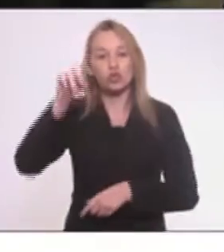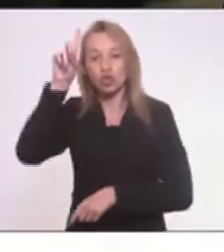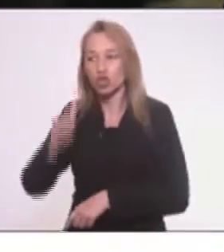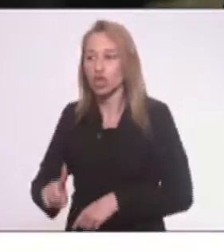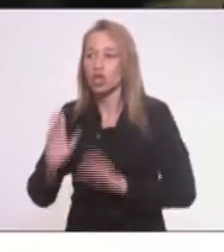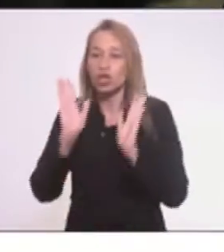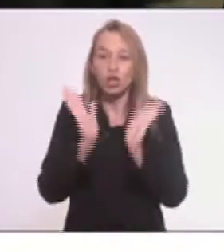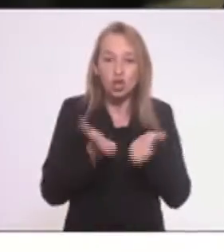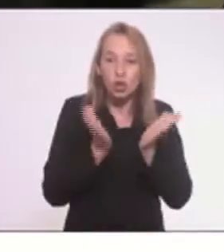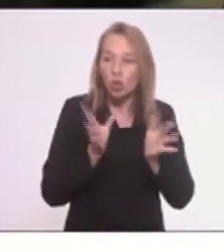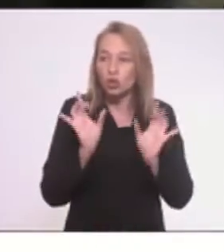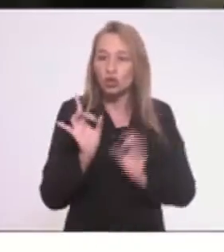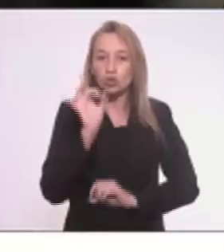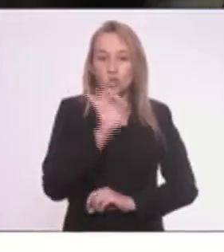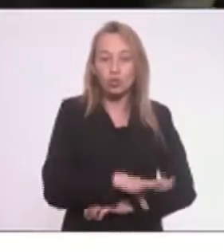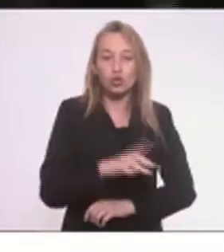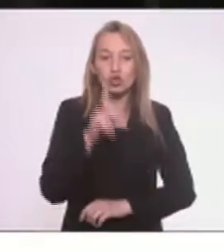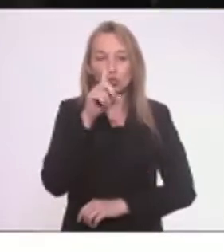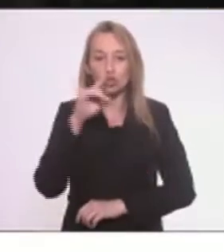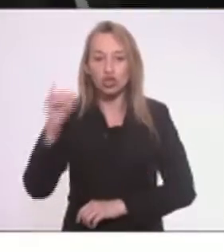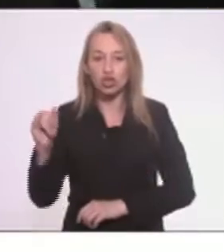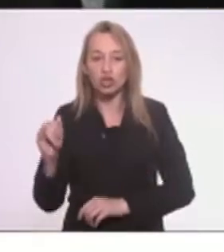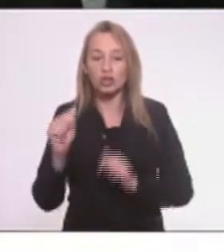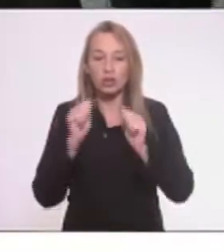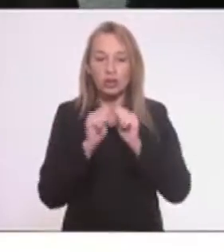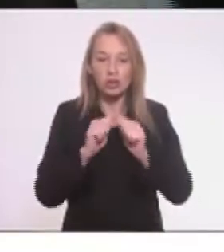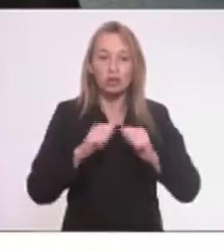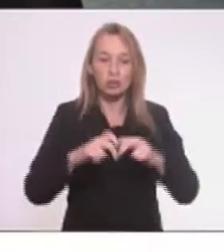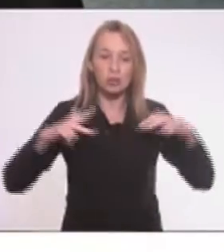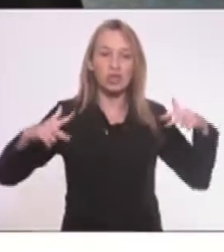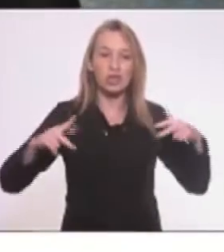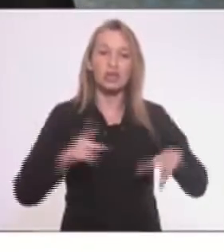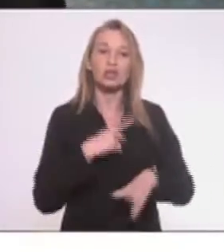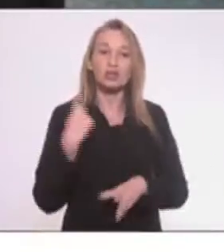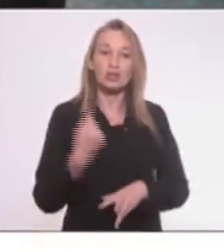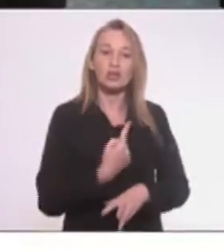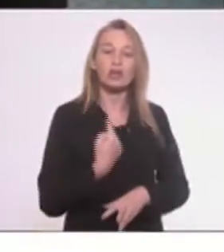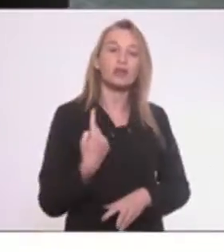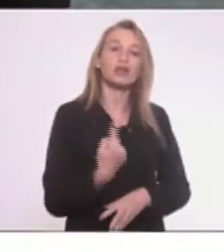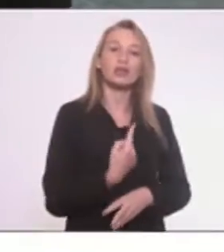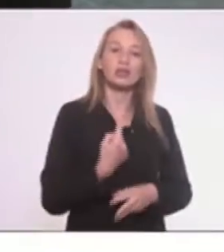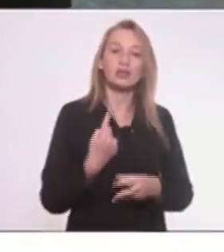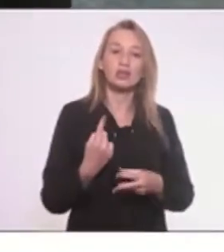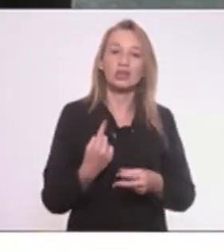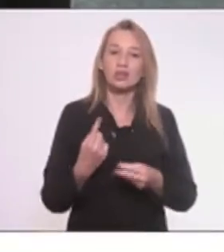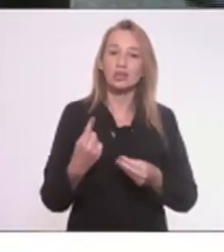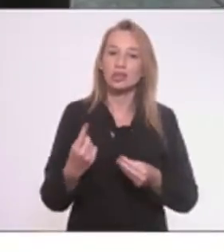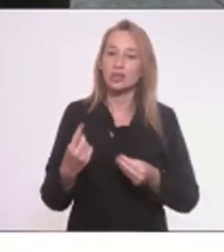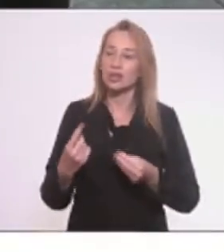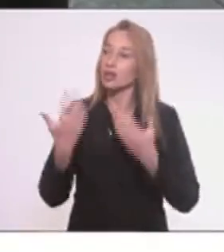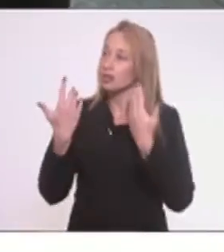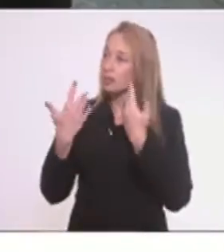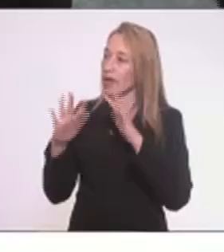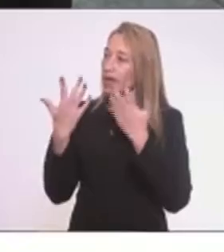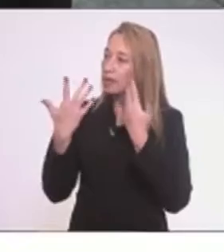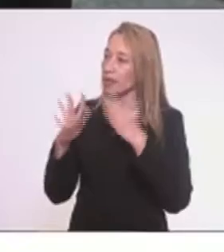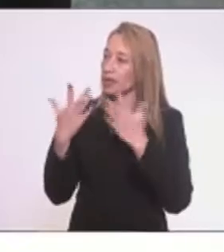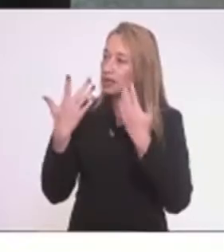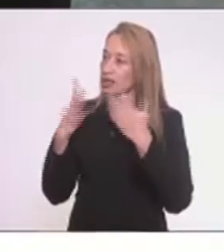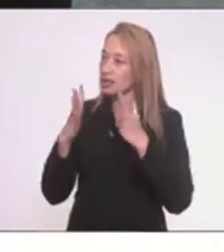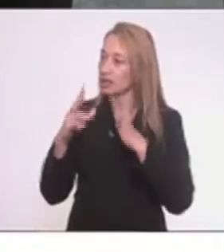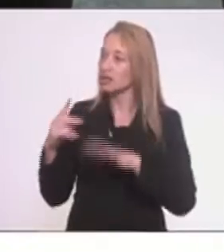E hoje, o último dia do plenário, a gente dedica a esses bravos,